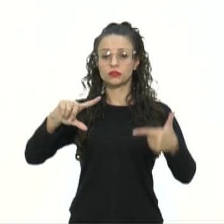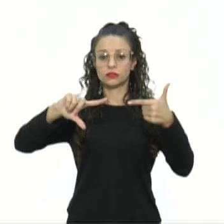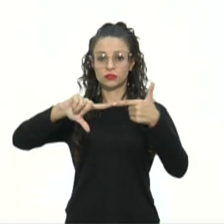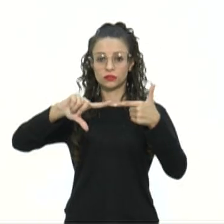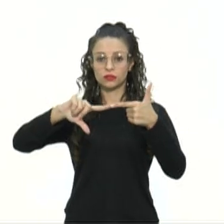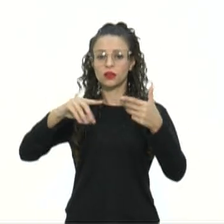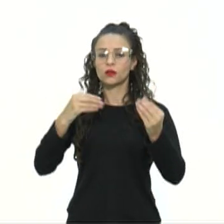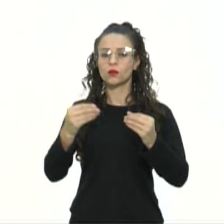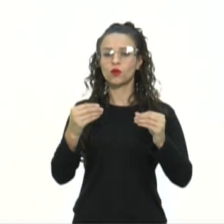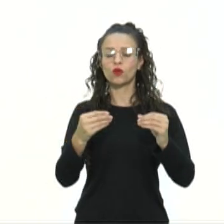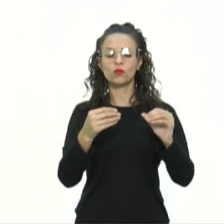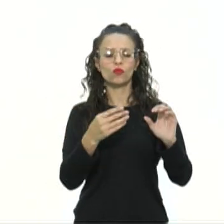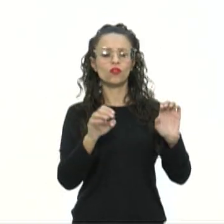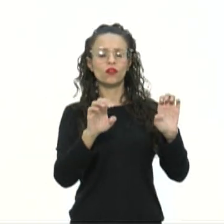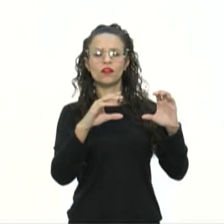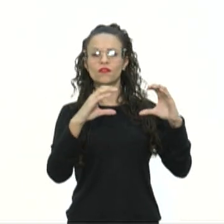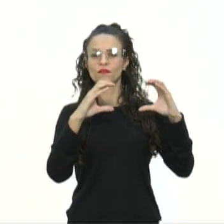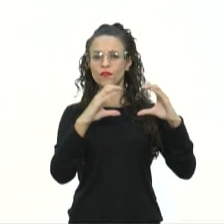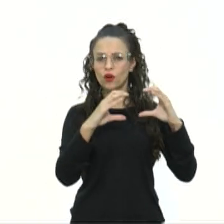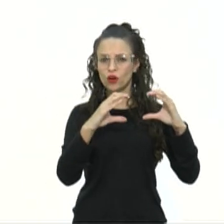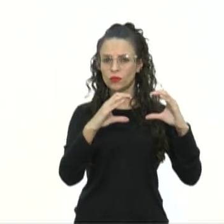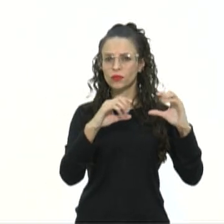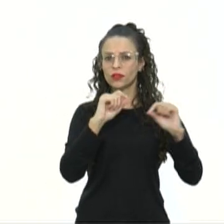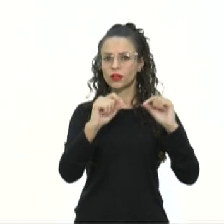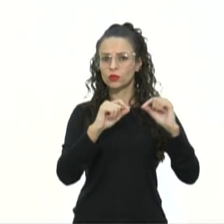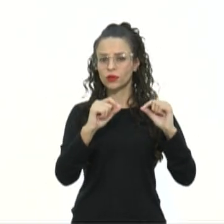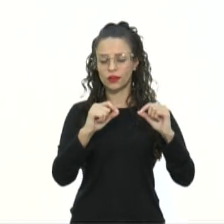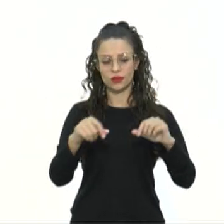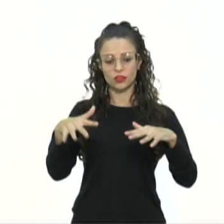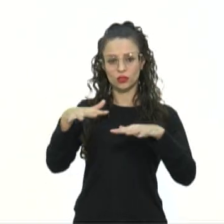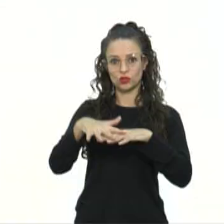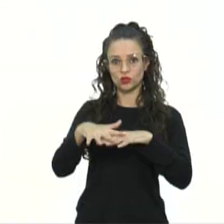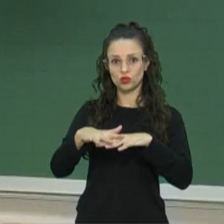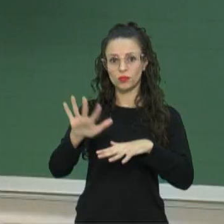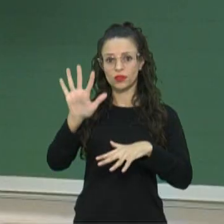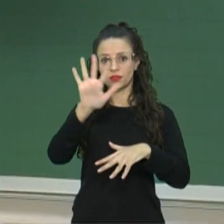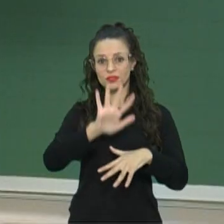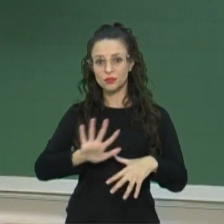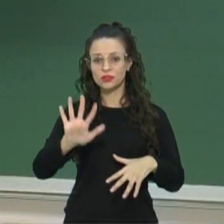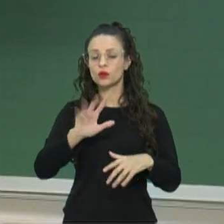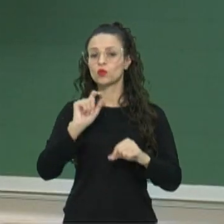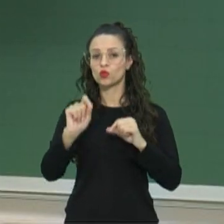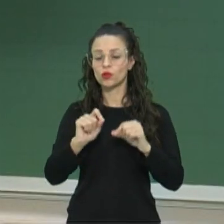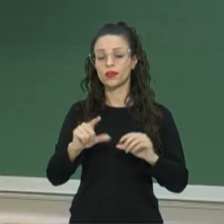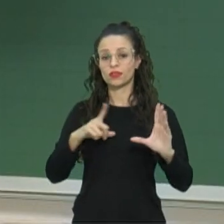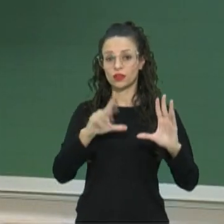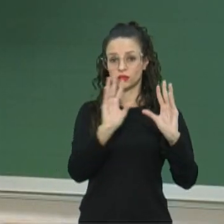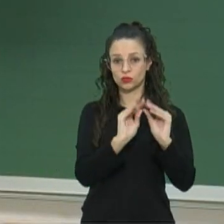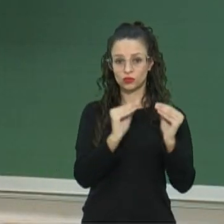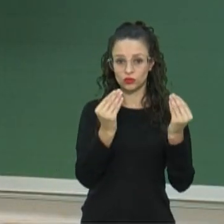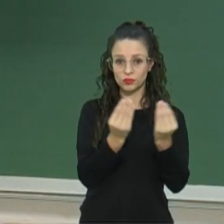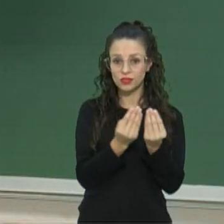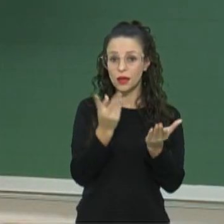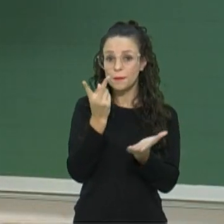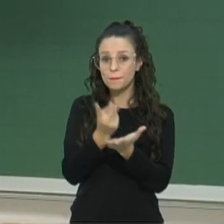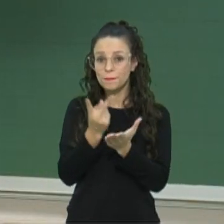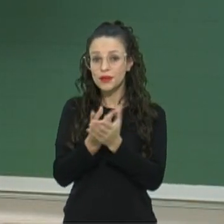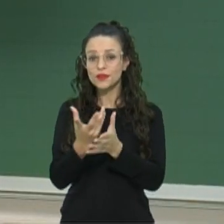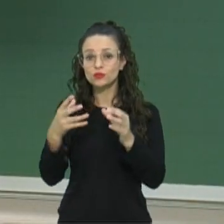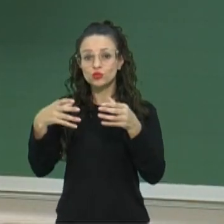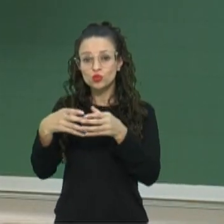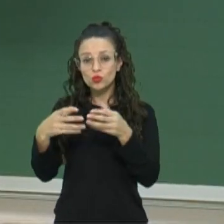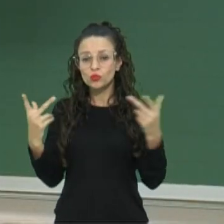estruturas das fórmulas espaciais, né? A questão da isomeria espacial em si, a gente tem compostos com o mesmo grupo